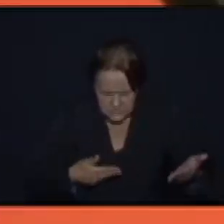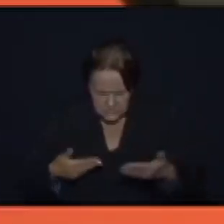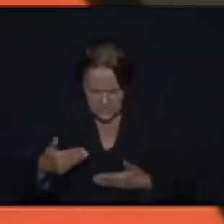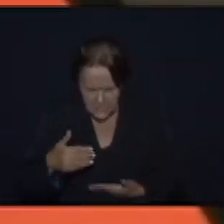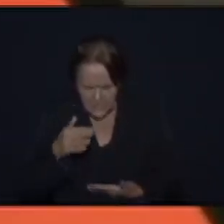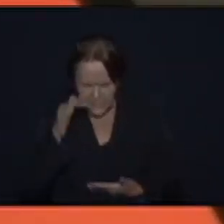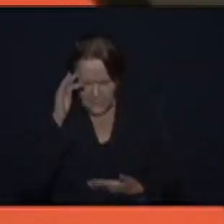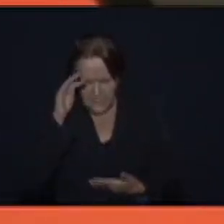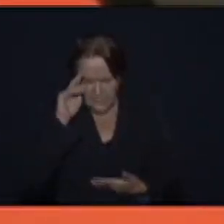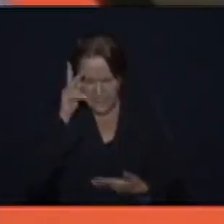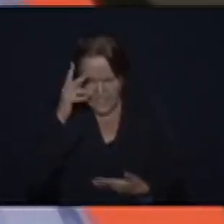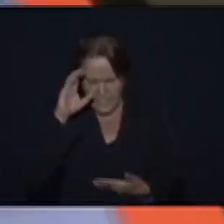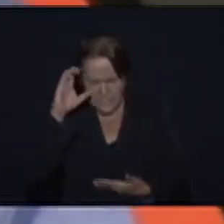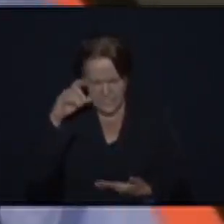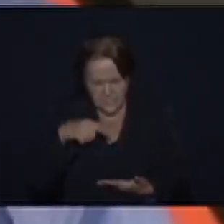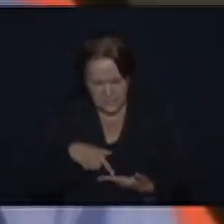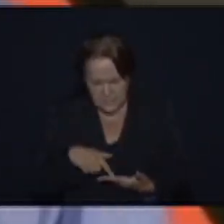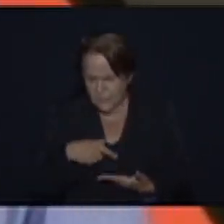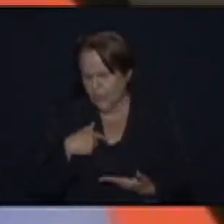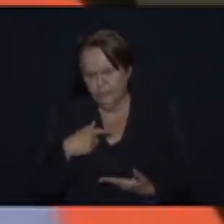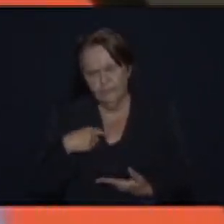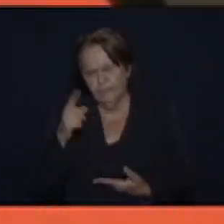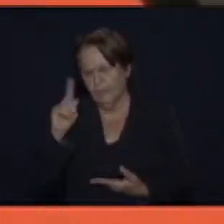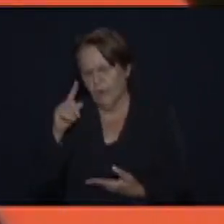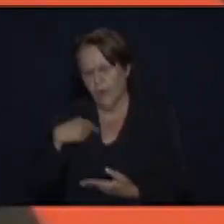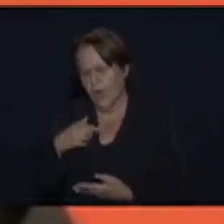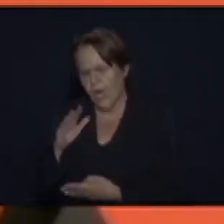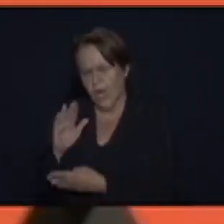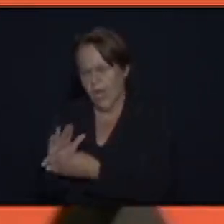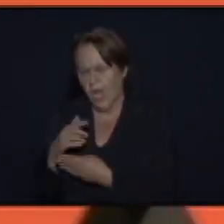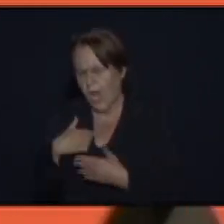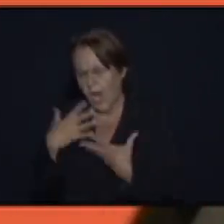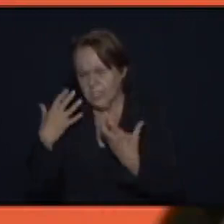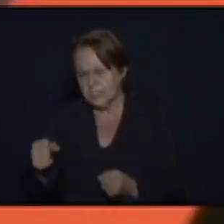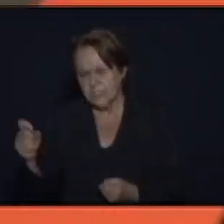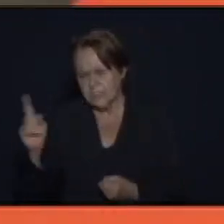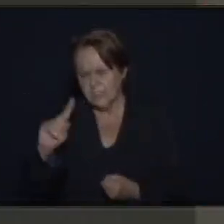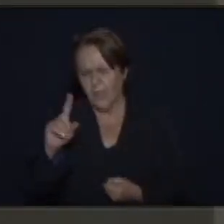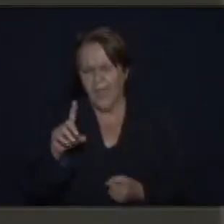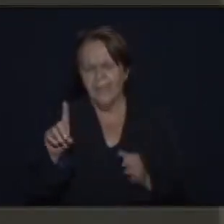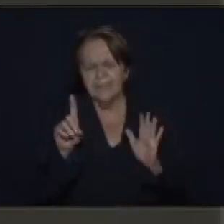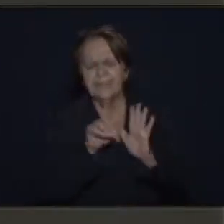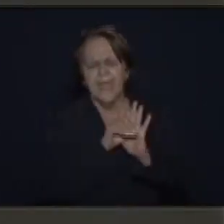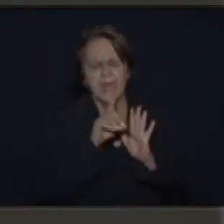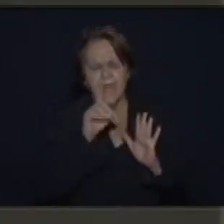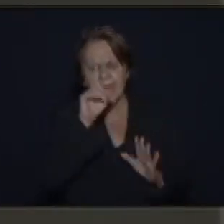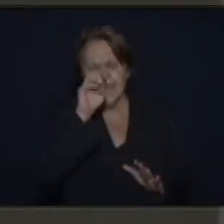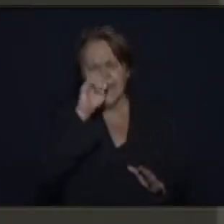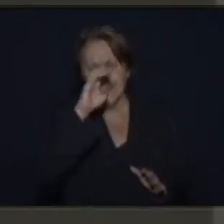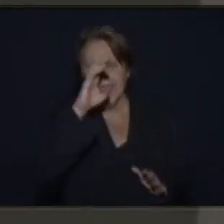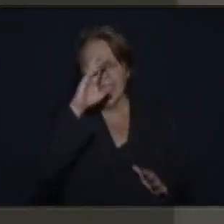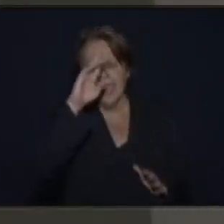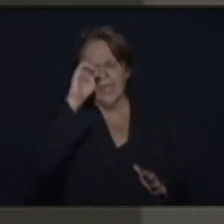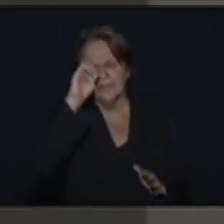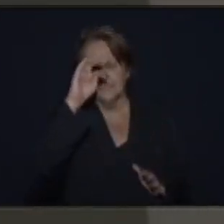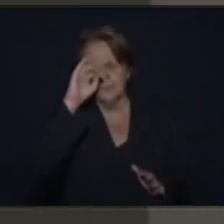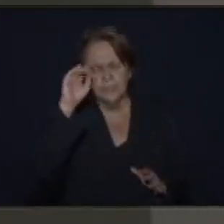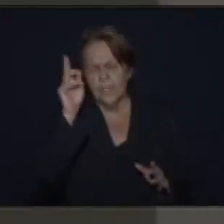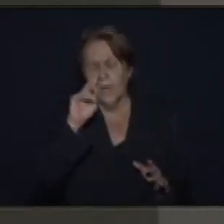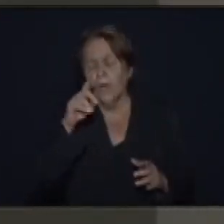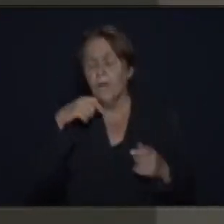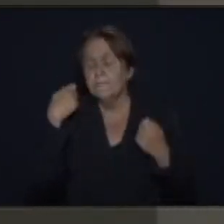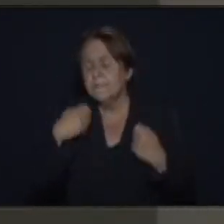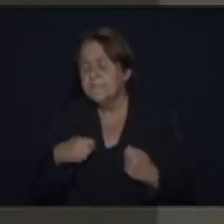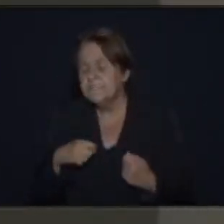diz assim eu não vou apoiar um plano não Vou aprovar um plano por meio de decreto esse plano tem de